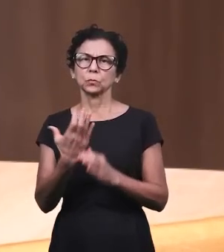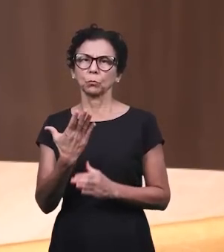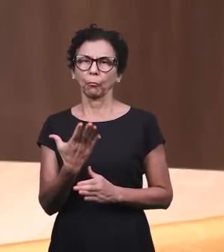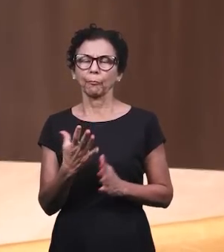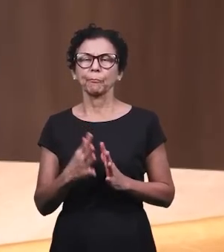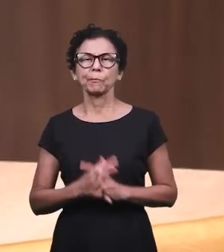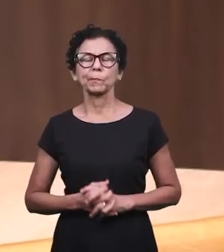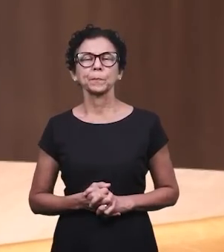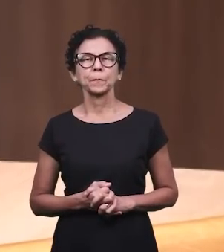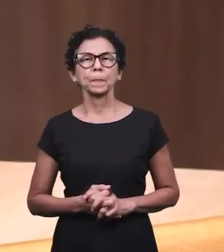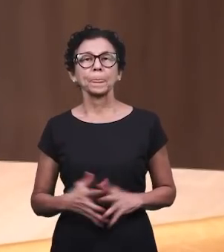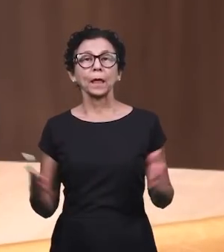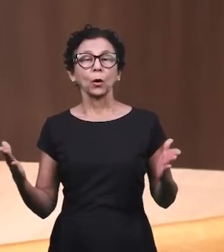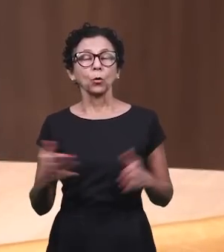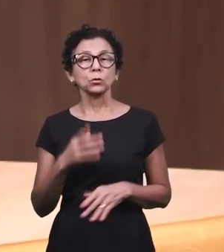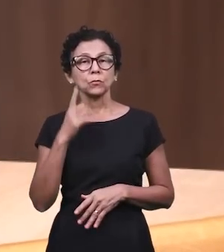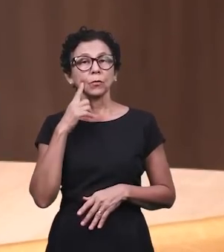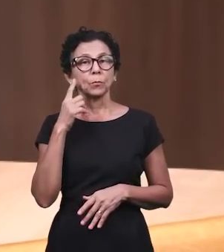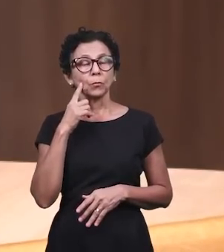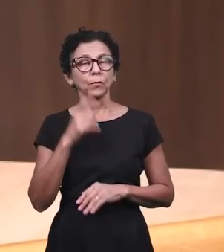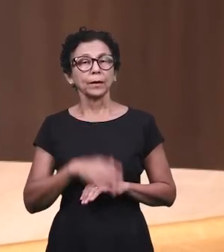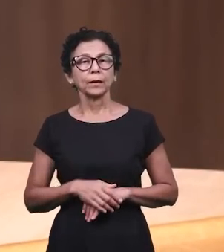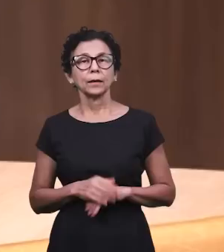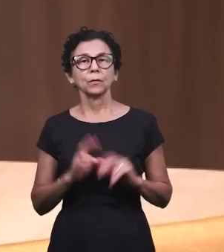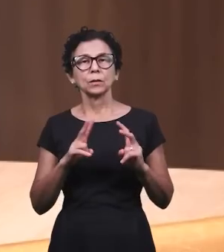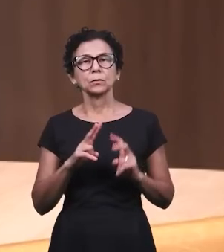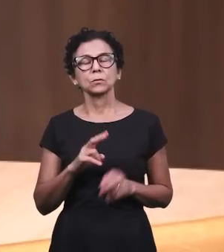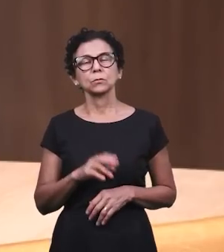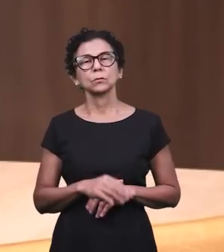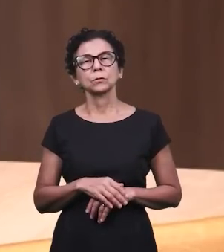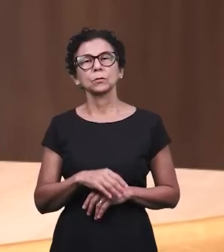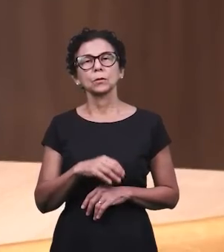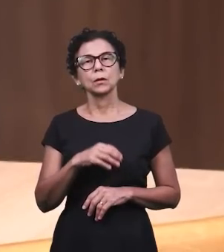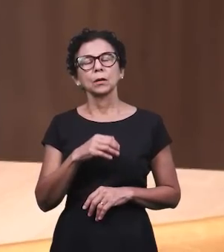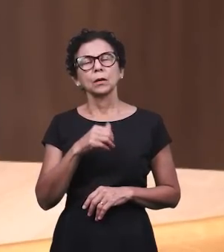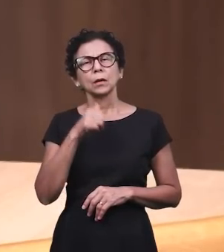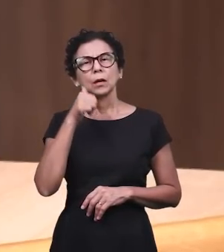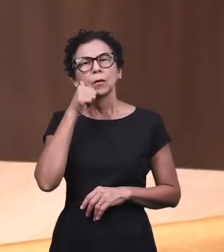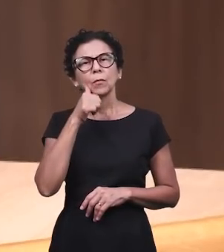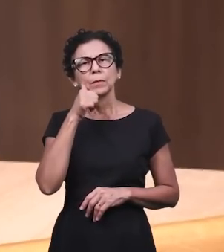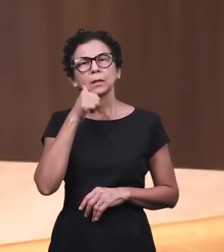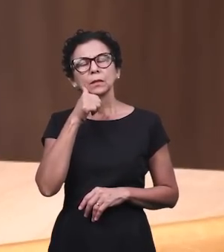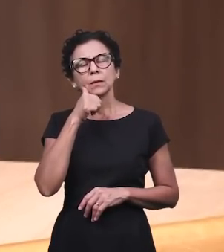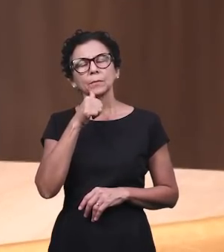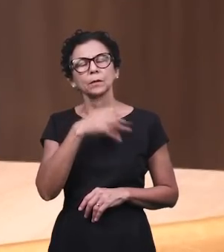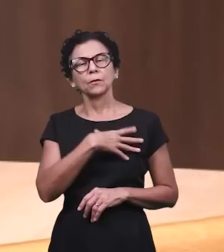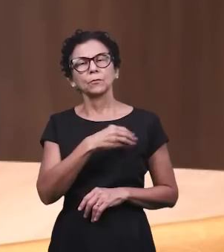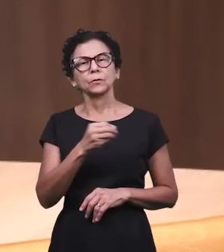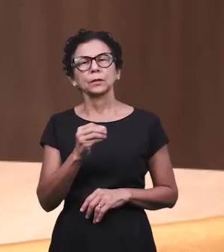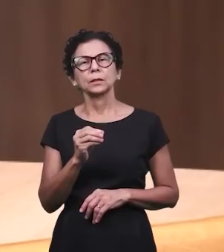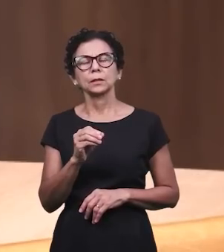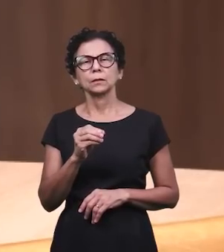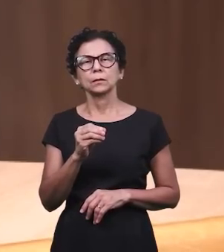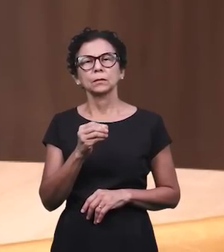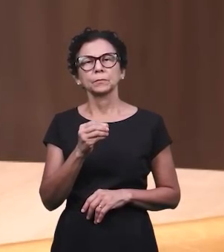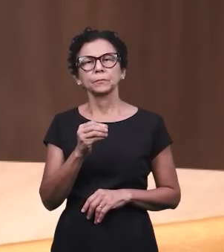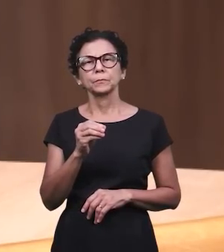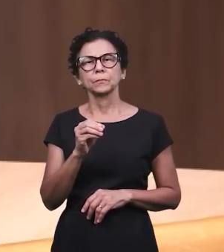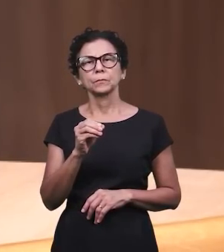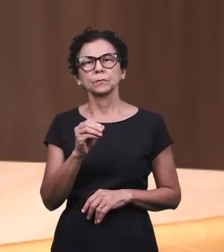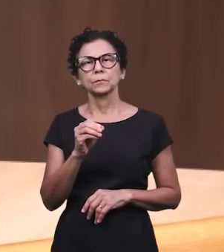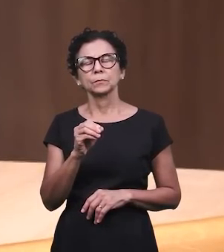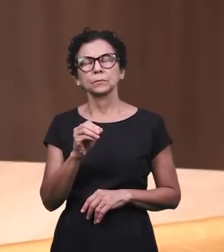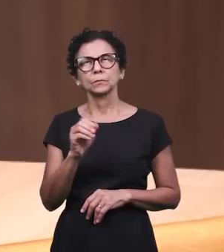Nós estamos transmitindo esse programa em toda a plataforma da Igreja Cristã Maranata, também no canal